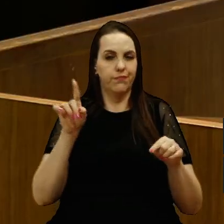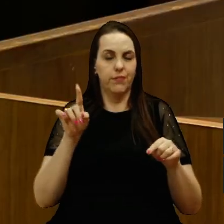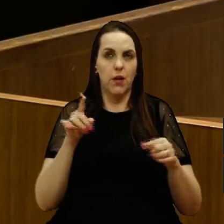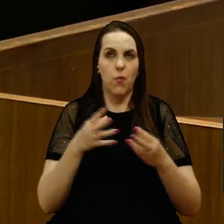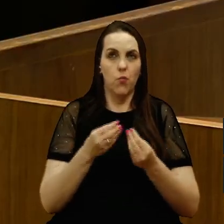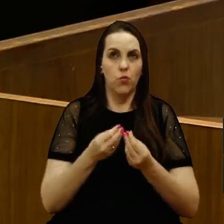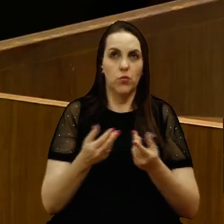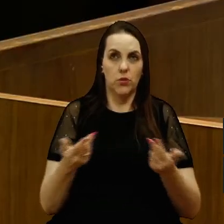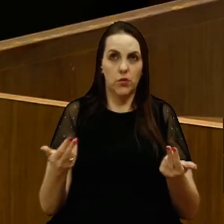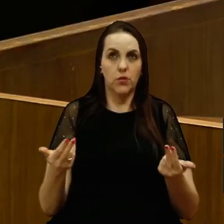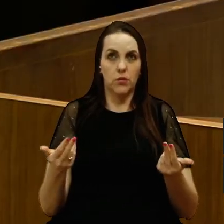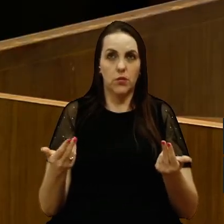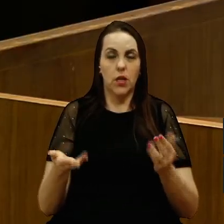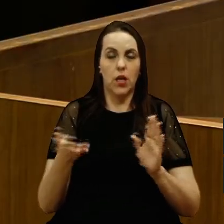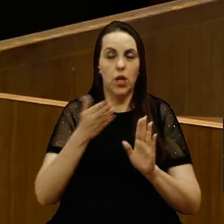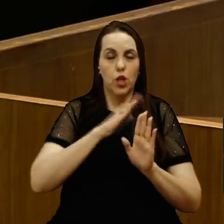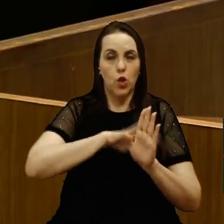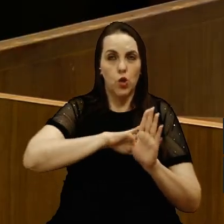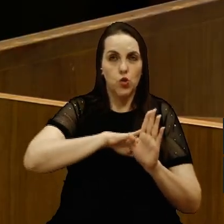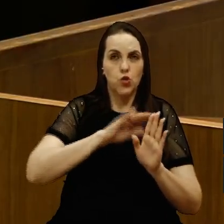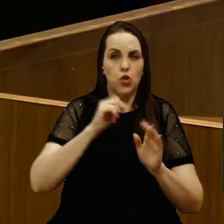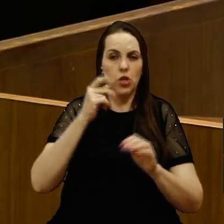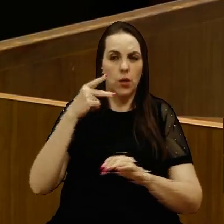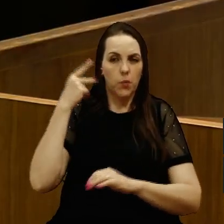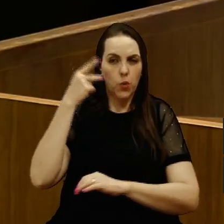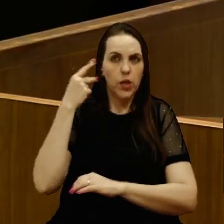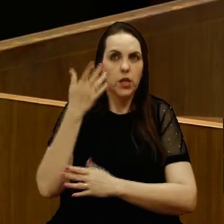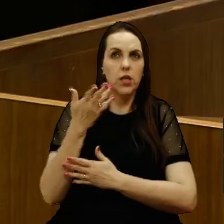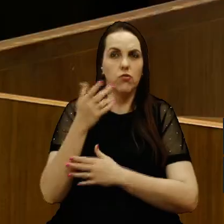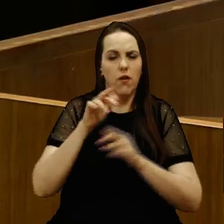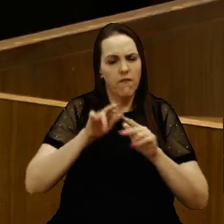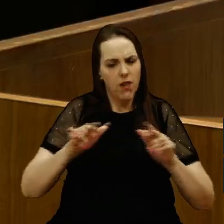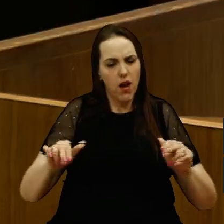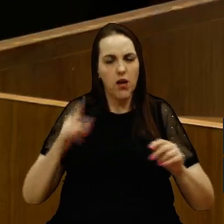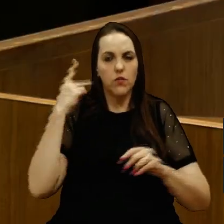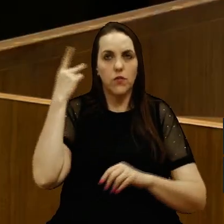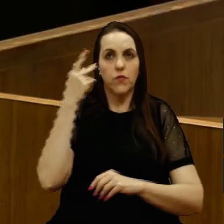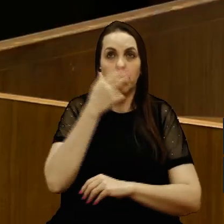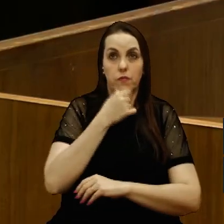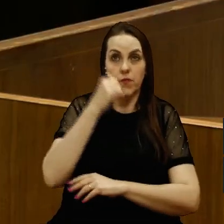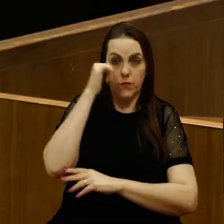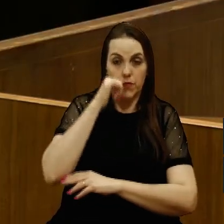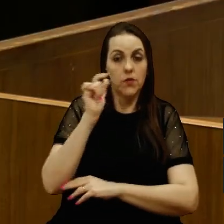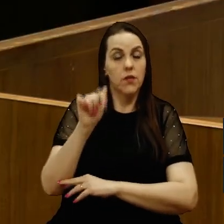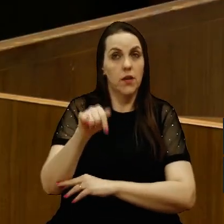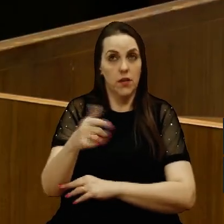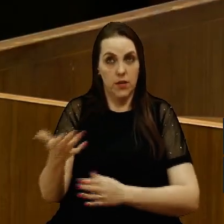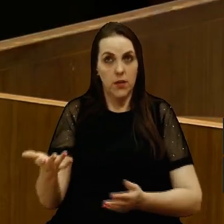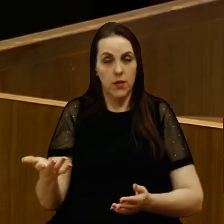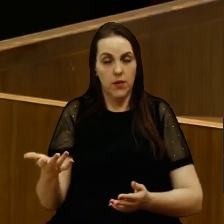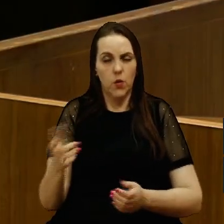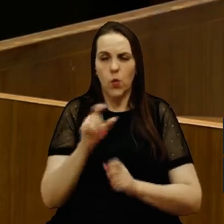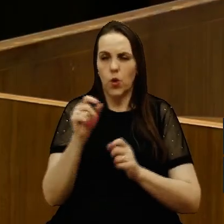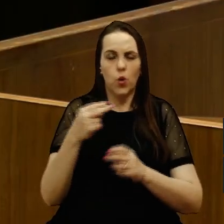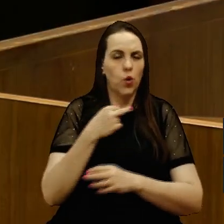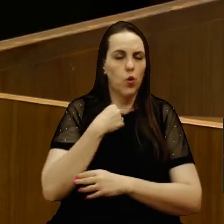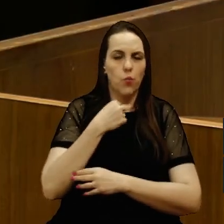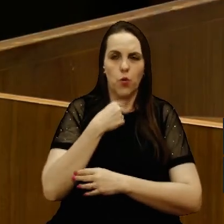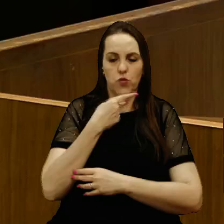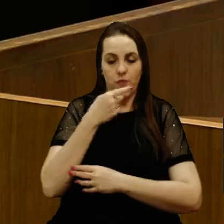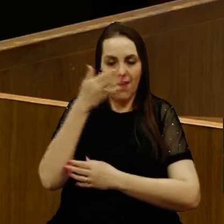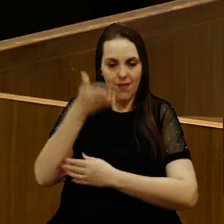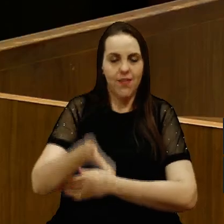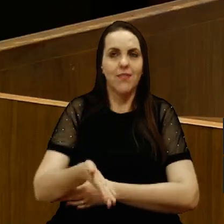muitas ideológicas, políticas, com vários vereadores e vereadoras daqui, o que não se pode falar dessa